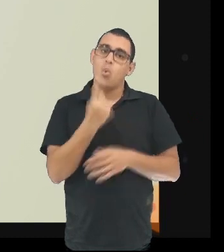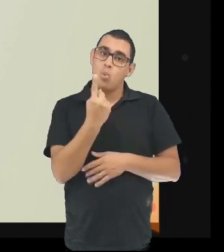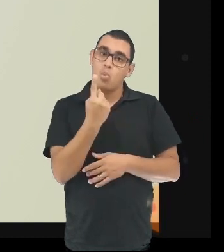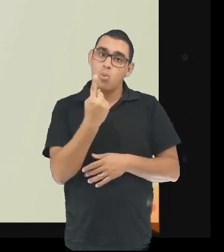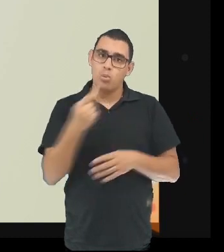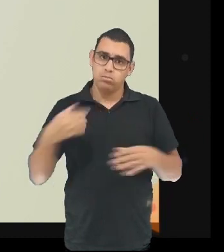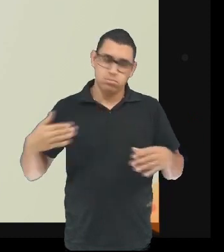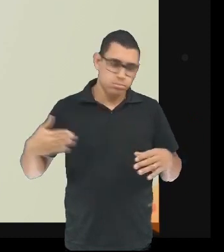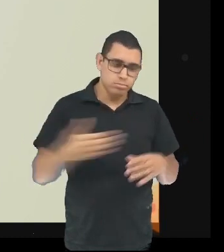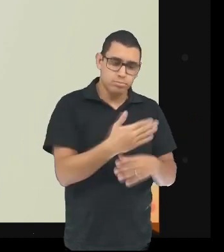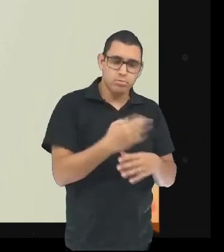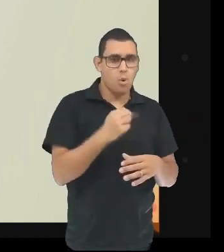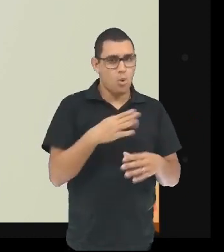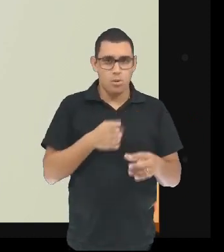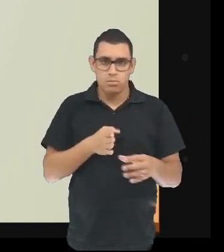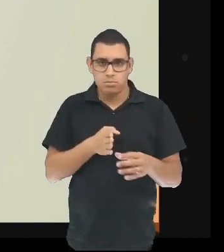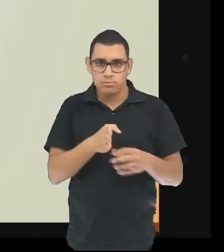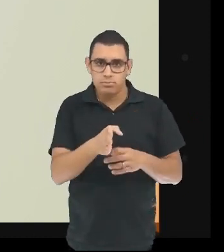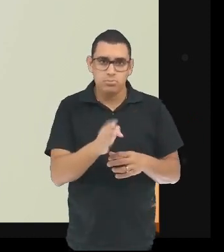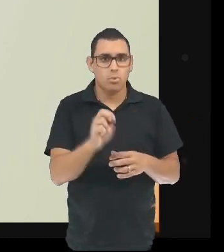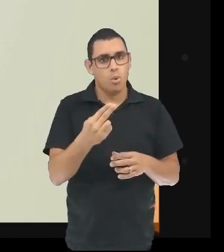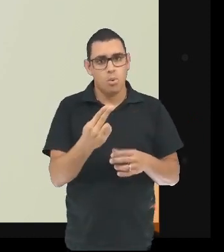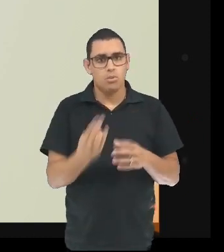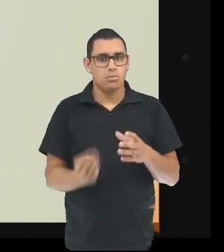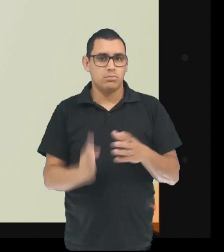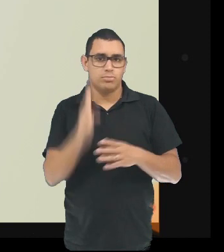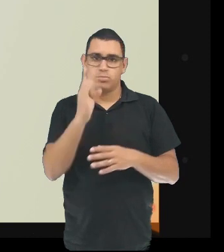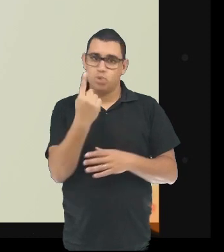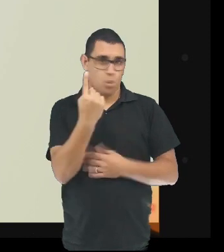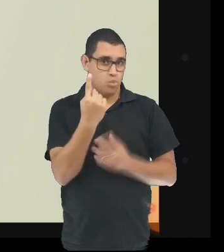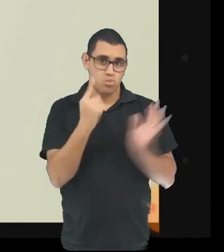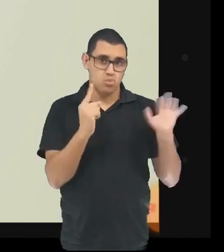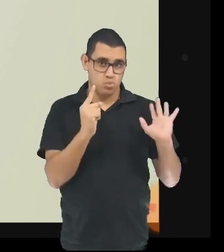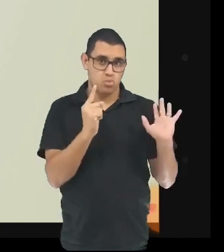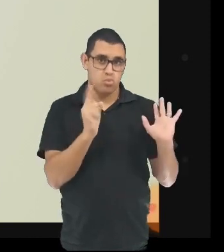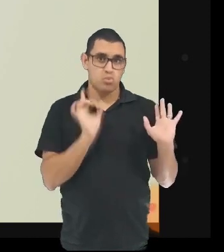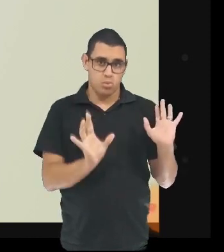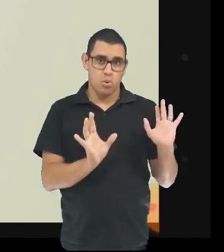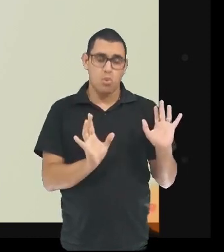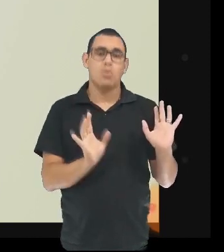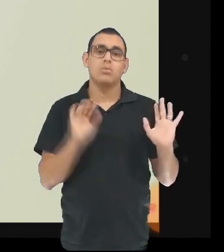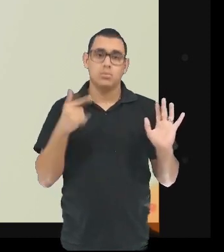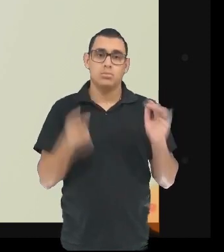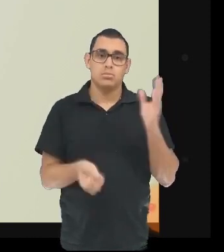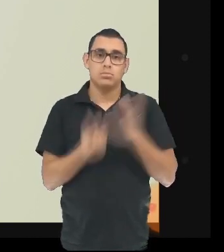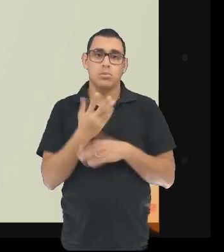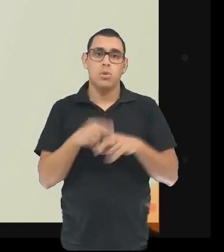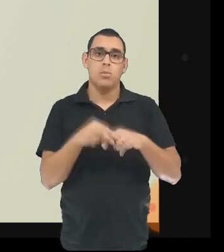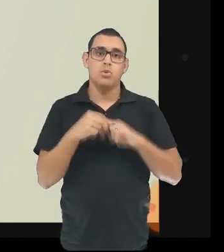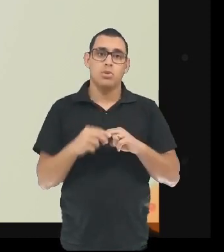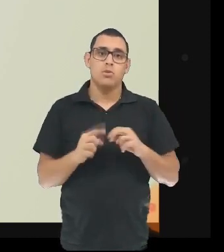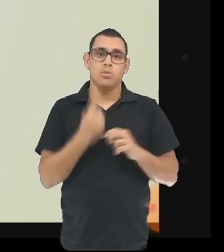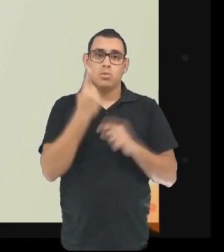uma dimensão do corpo. Então, a dilatação linear ocorre quando o corpo sofre aumento em sua temperatura, e esse aumento